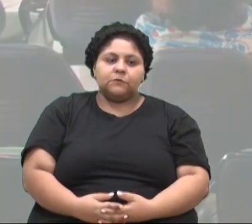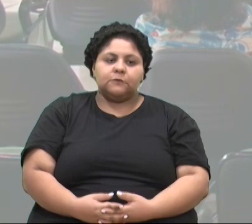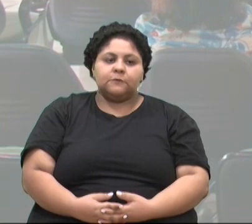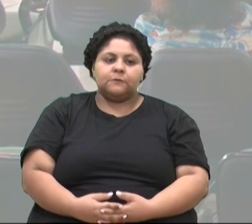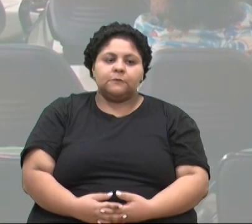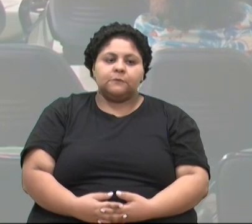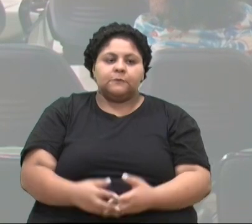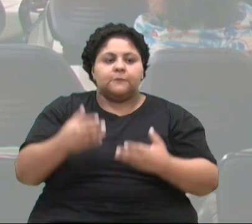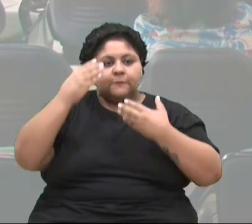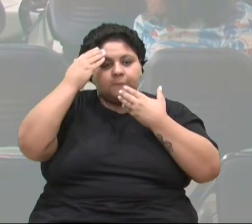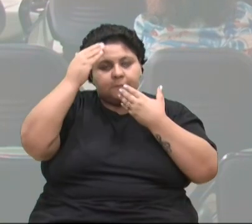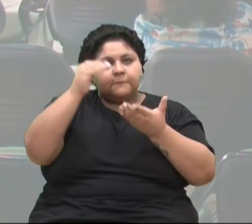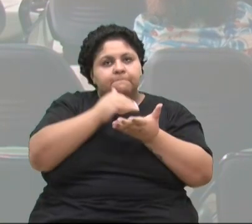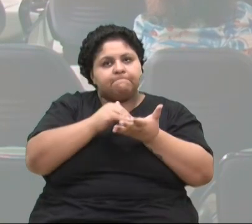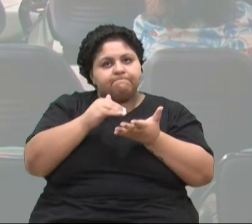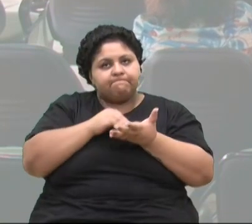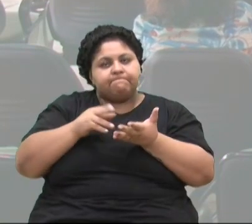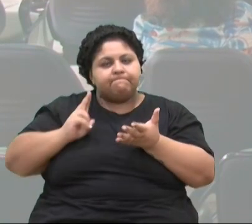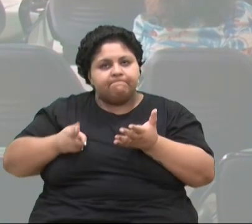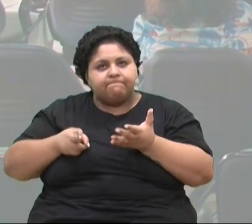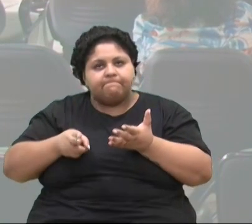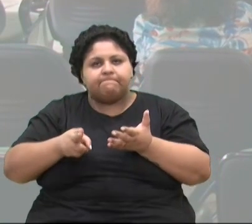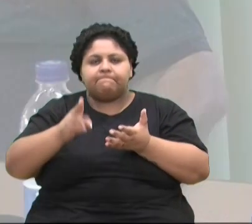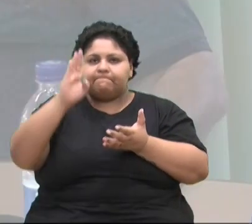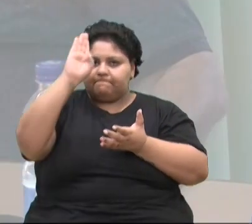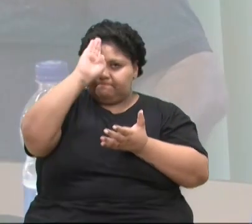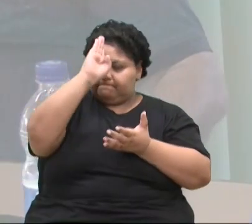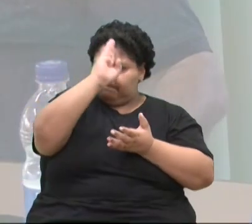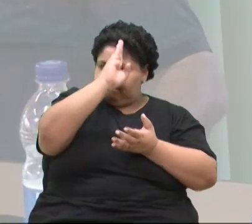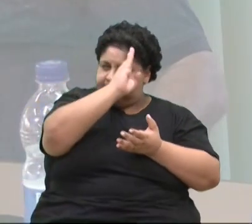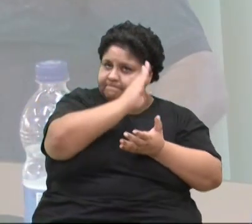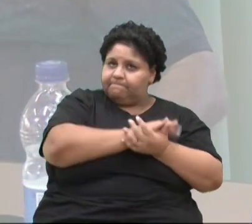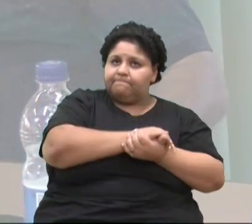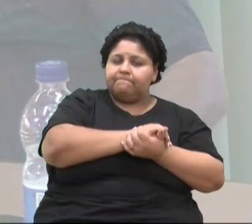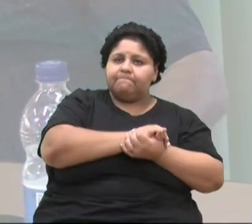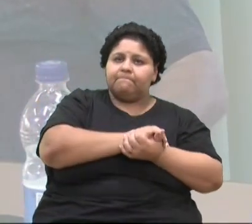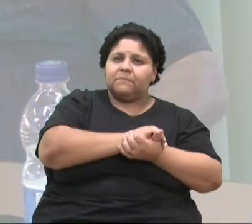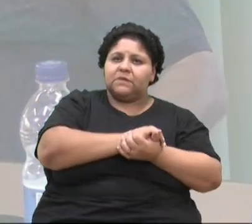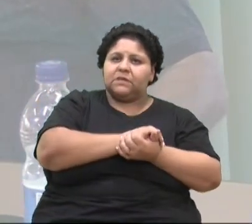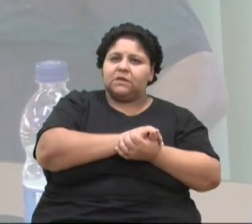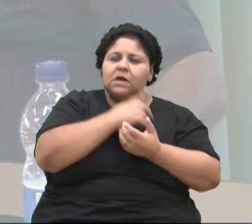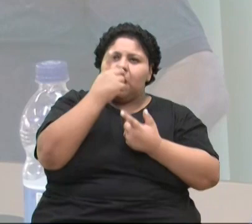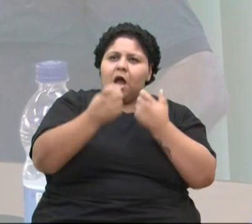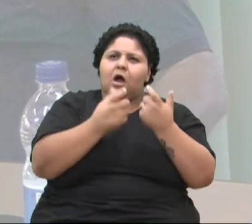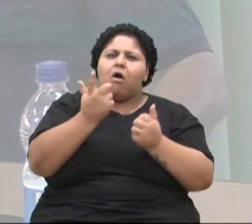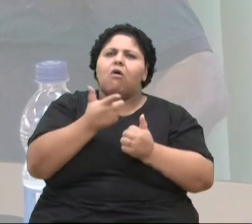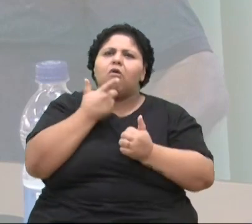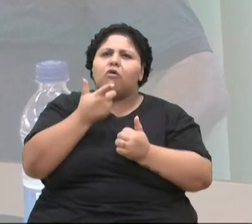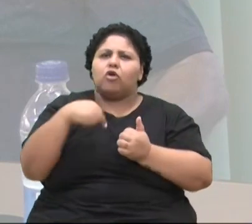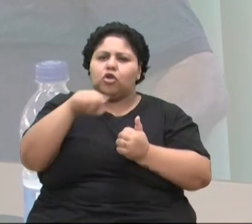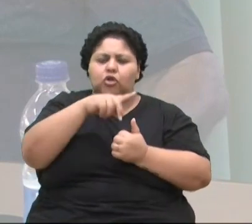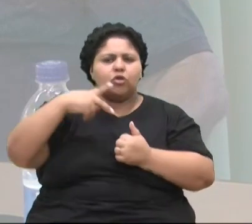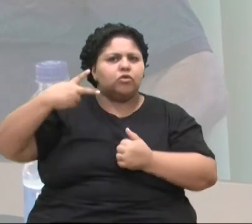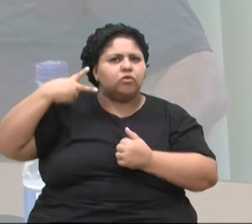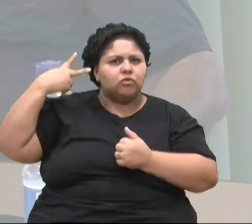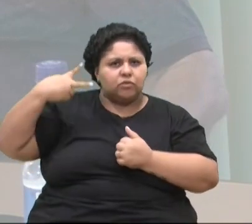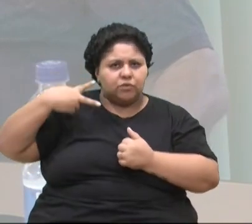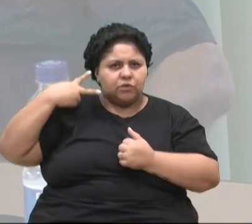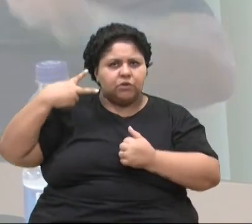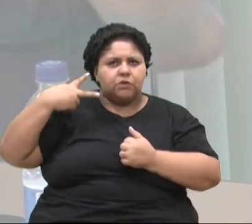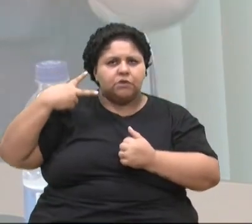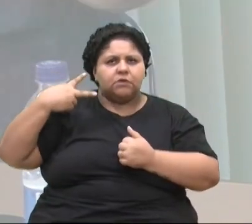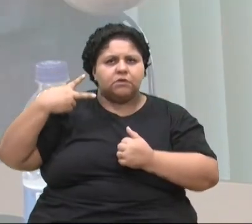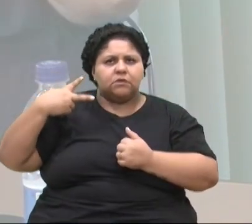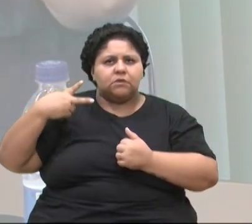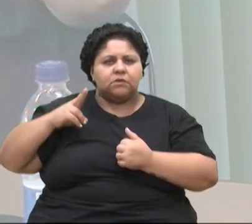Obrigado, secretária. Seguindo a linha do Bressan, a maioria dos pontos que o senhor citou, nós como vereadores, o próprio Renato e outros, a